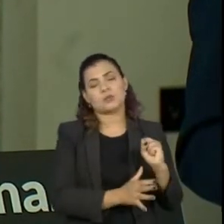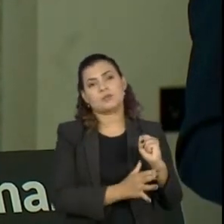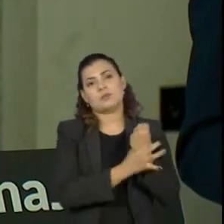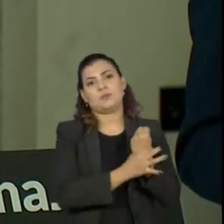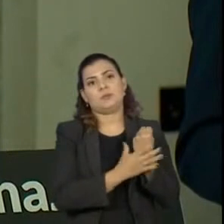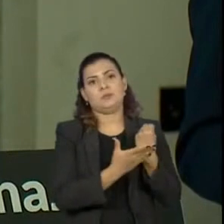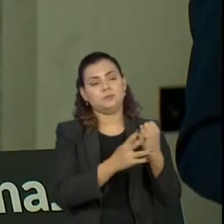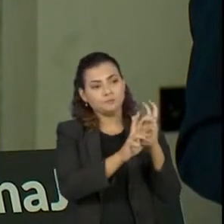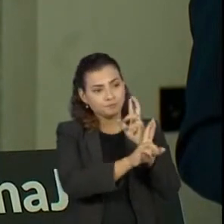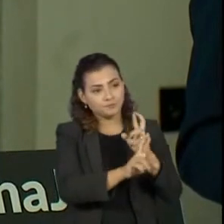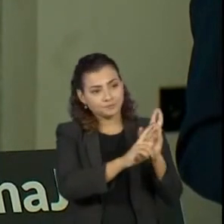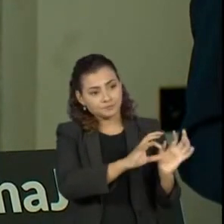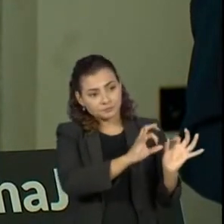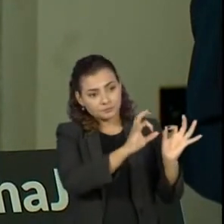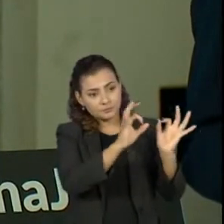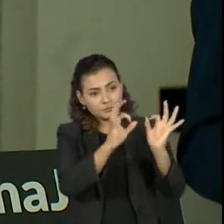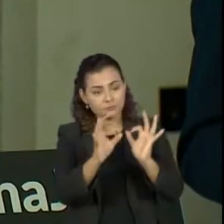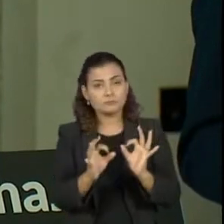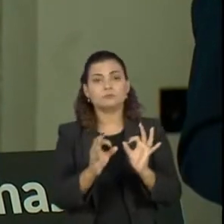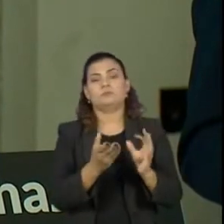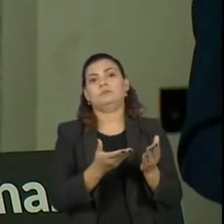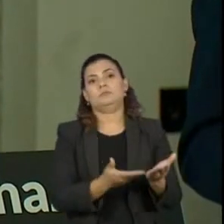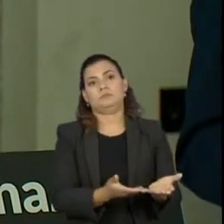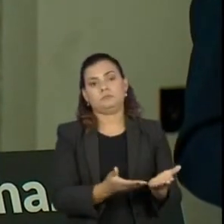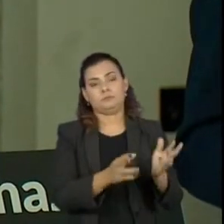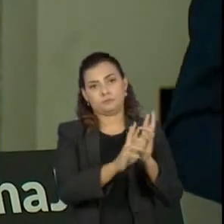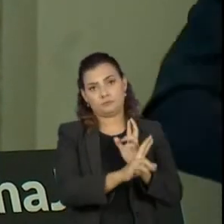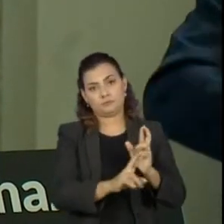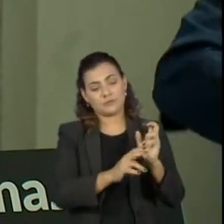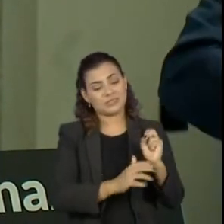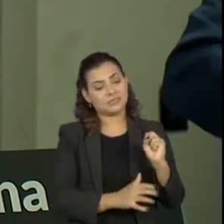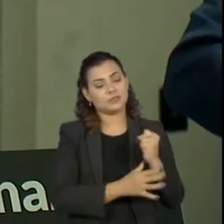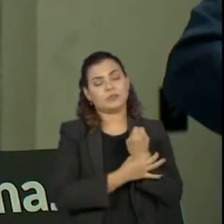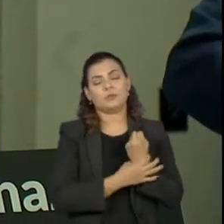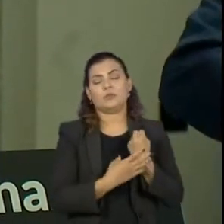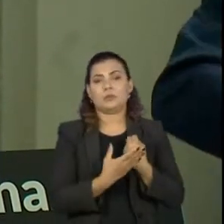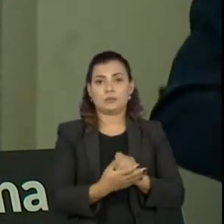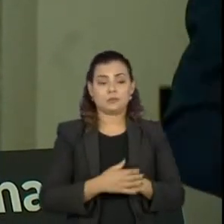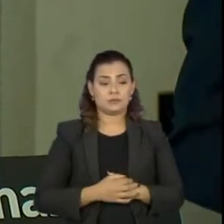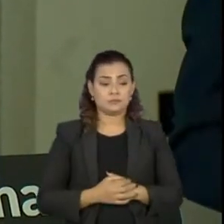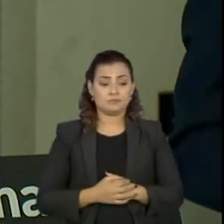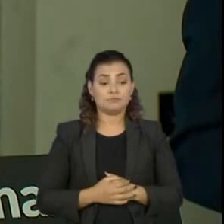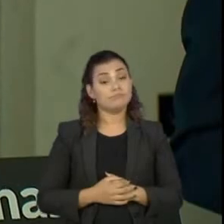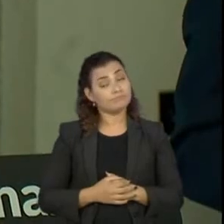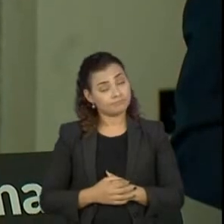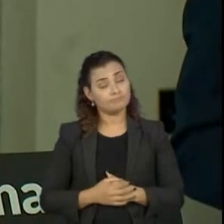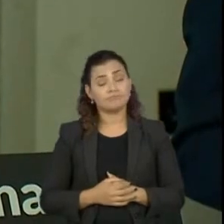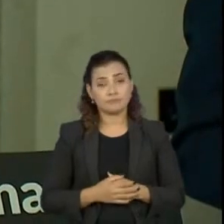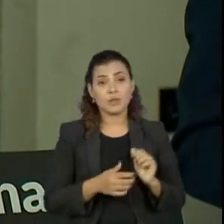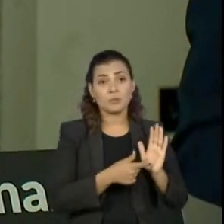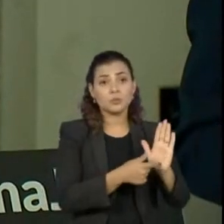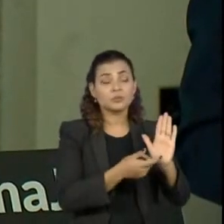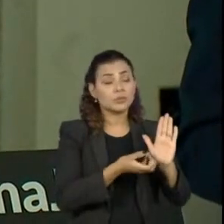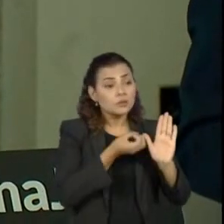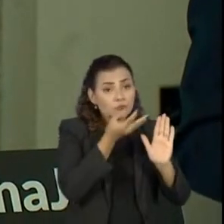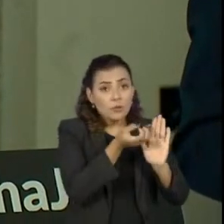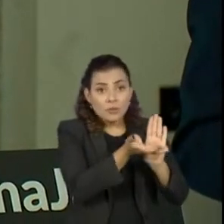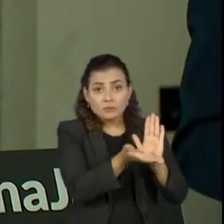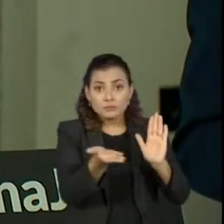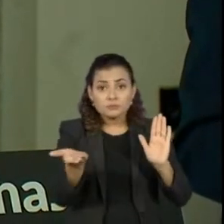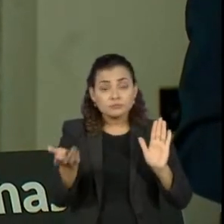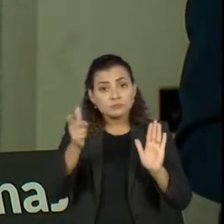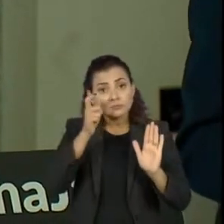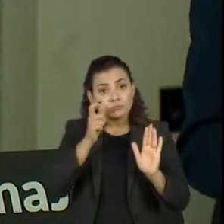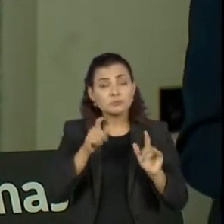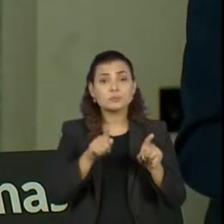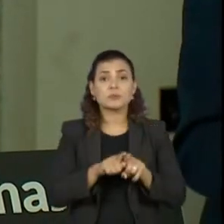o acompanhamento dos voluntários e o monitoramento da segurança. E, apesar de estarmos apresentando os dados nesse momento,